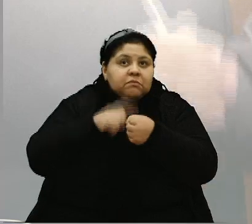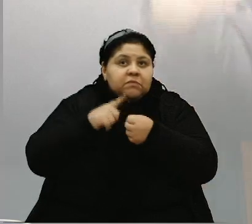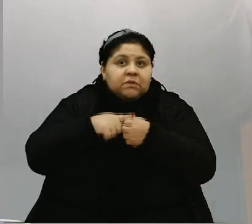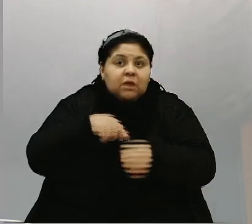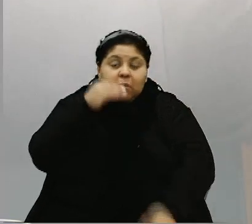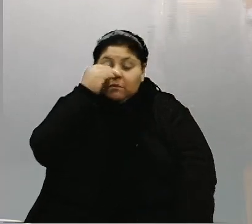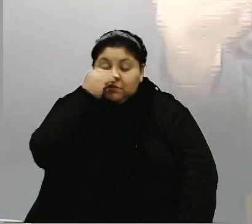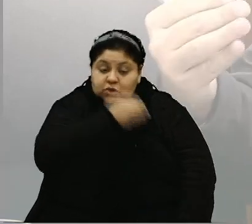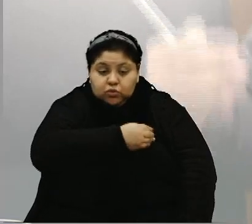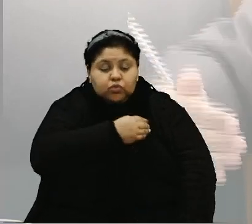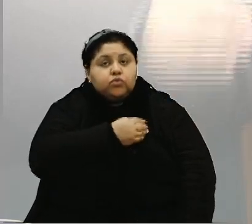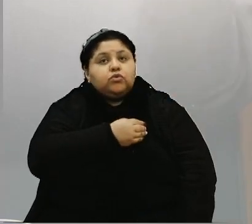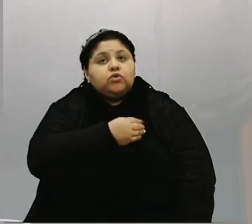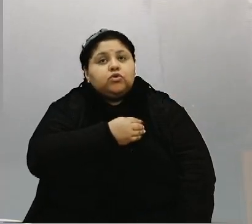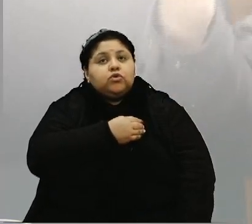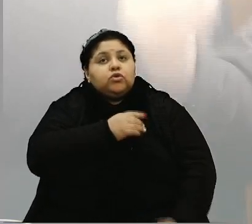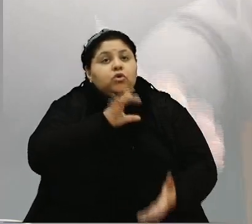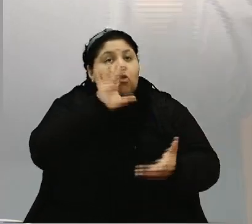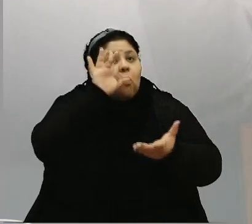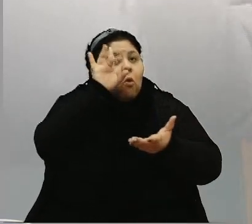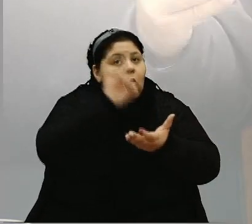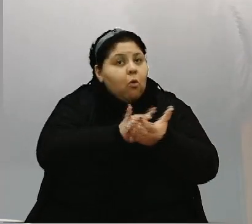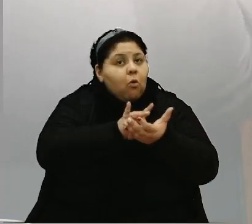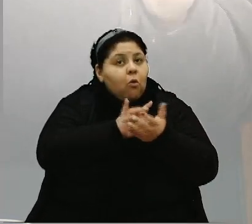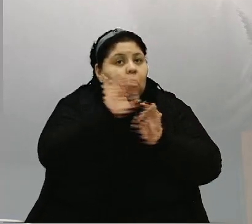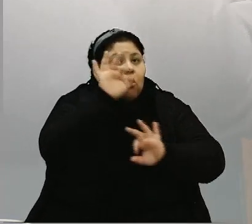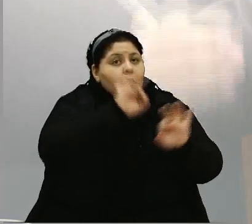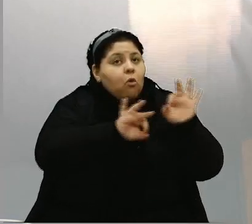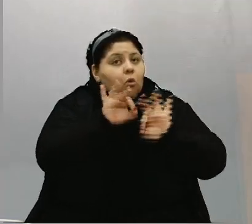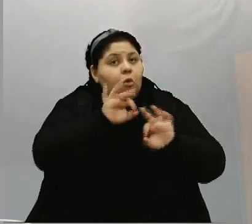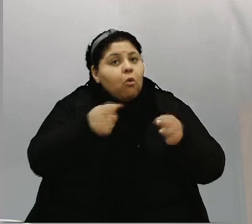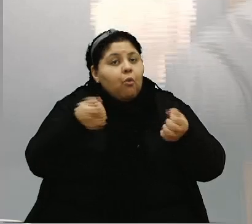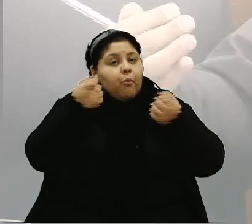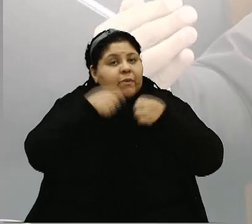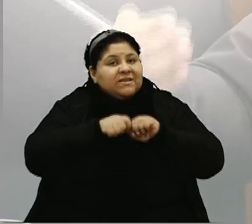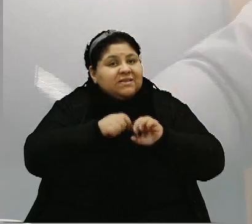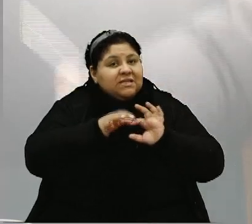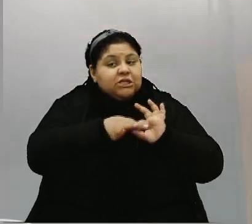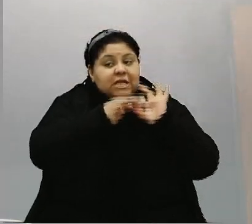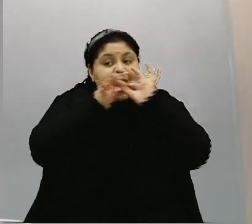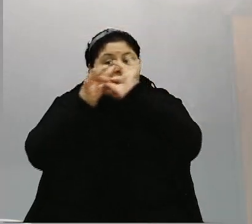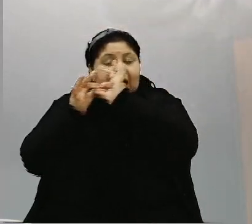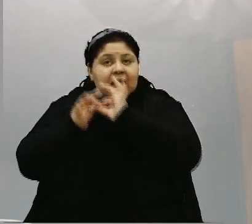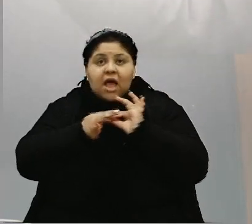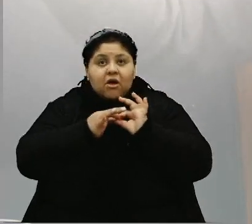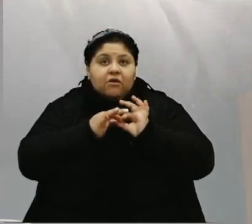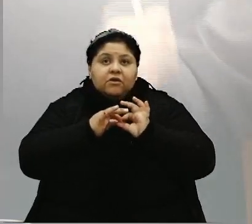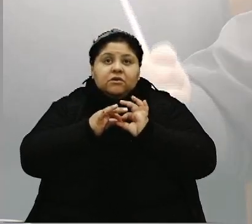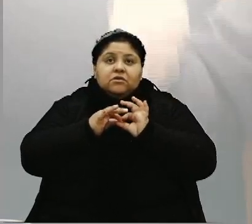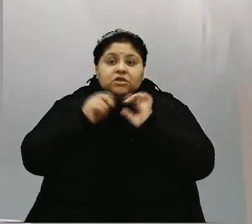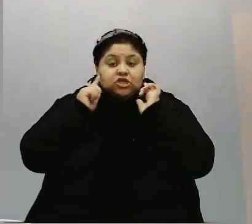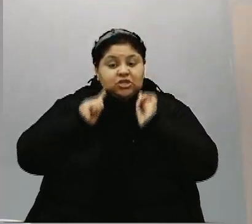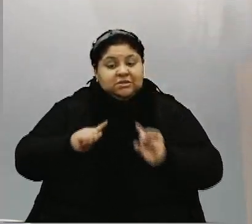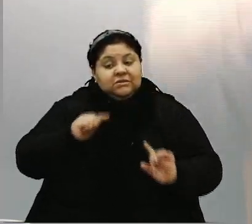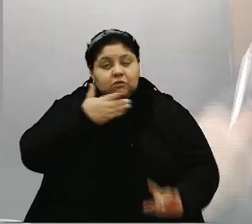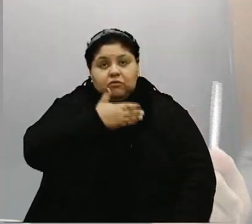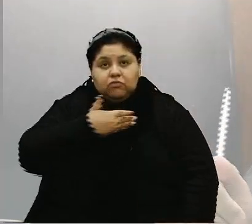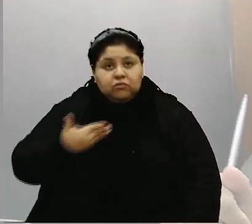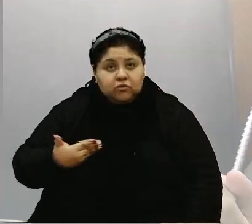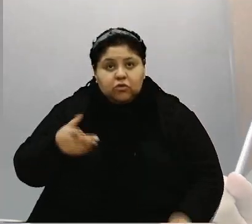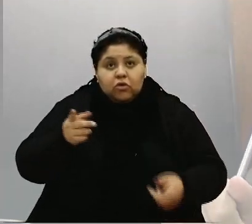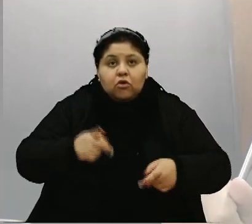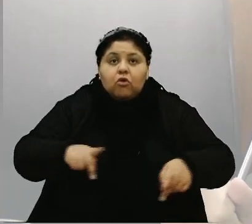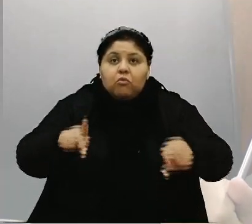vereadora. Regularização é super importante e precisa vir associada de gestão pública, porque senão o povo